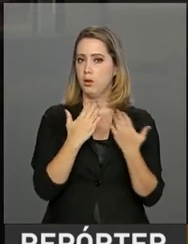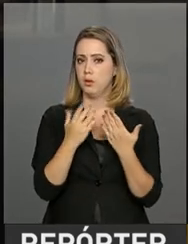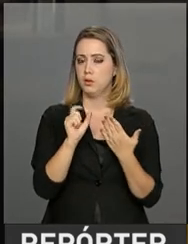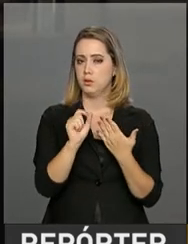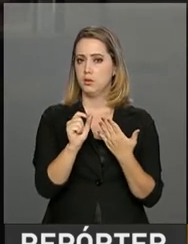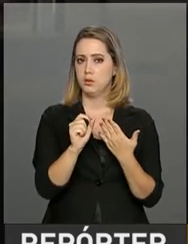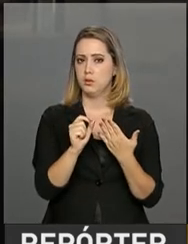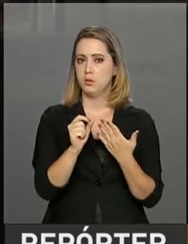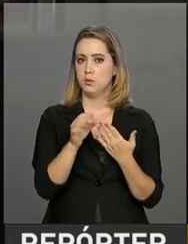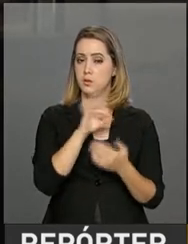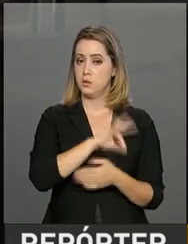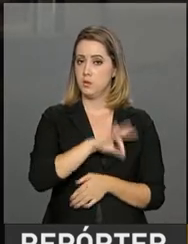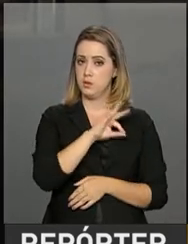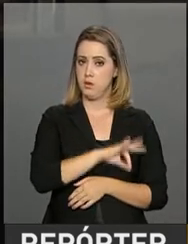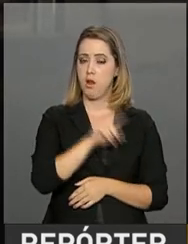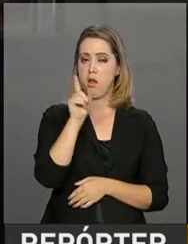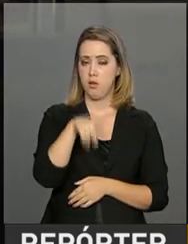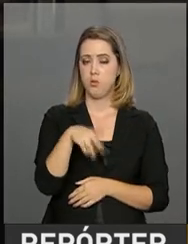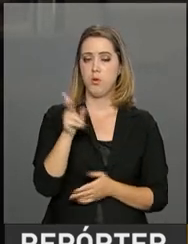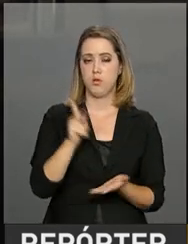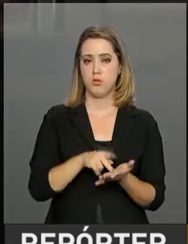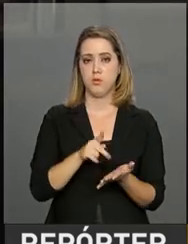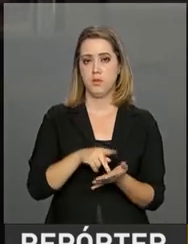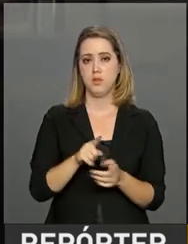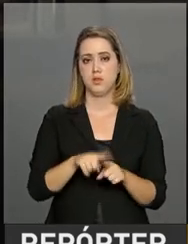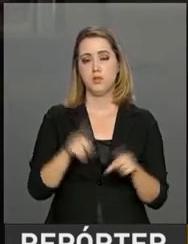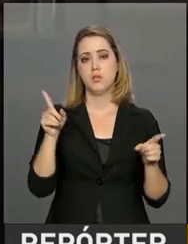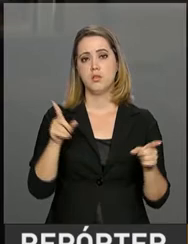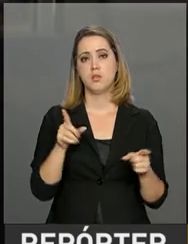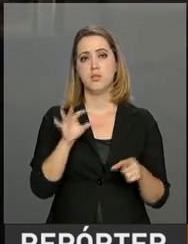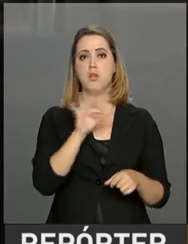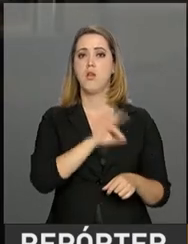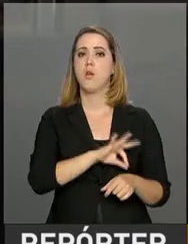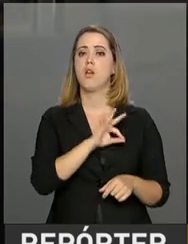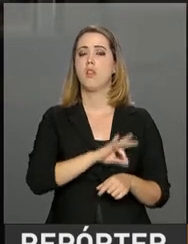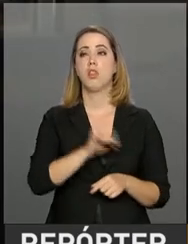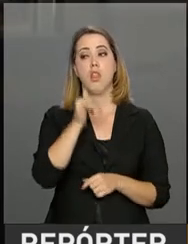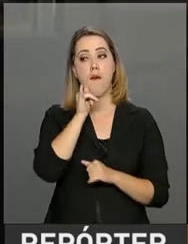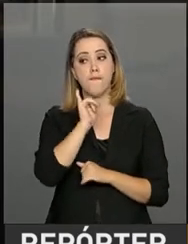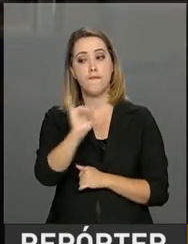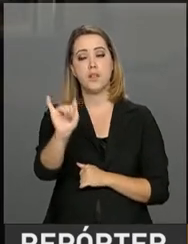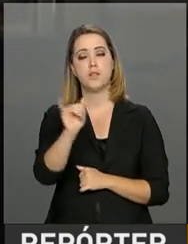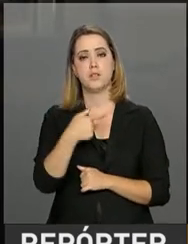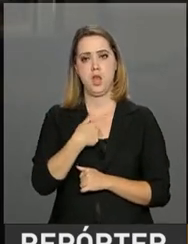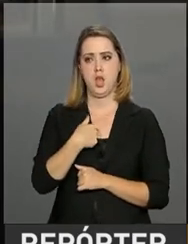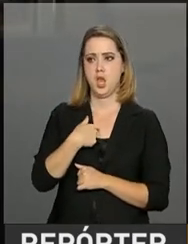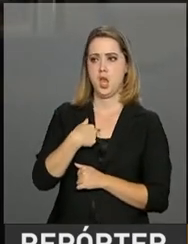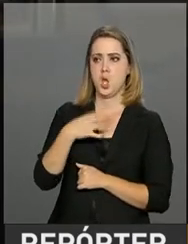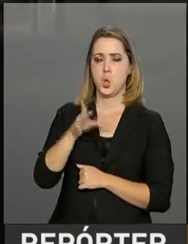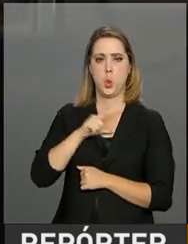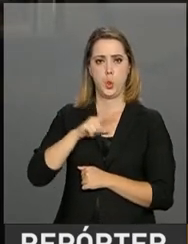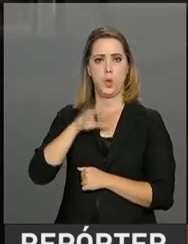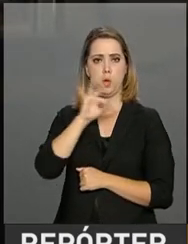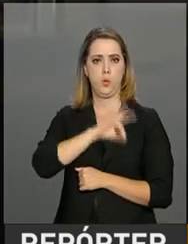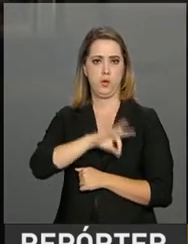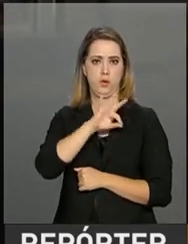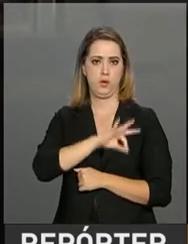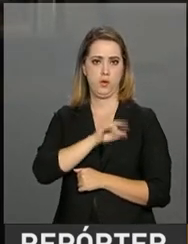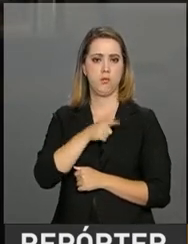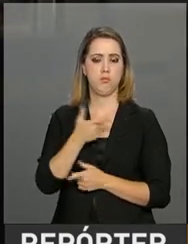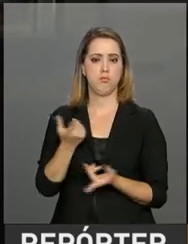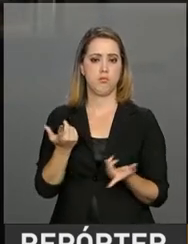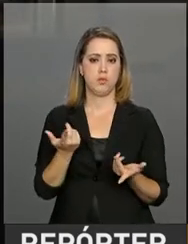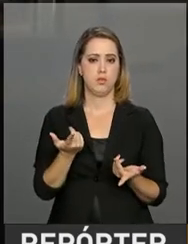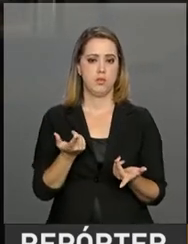renda declarada é aquela mesmo porque é sempre uma renda auto-declarada pessoa diz que tem como o imposto de renda pessoas que teve aquela